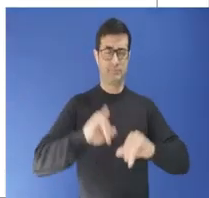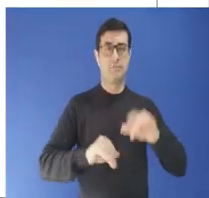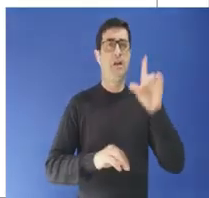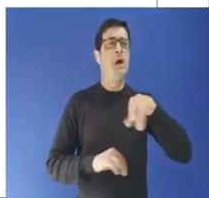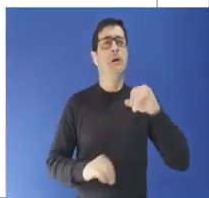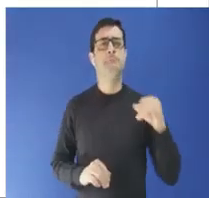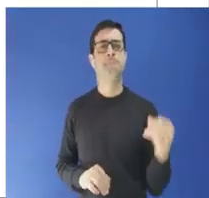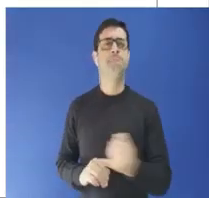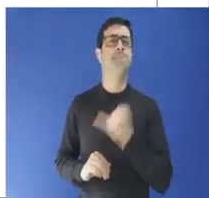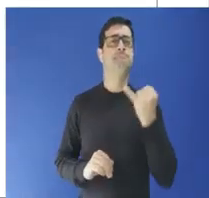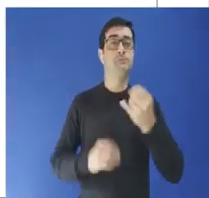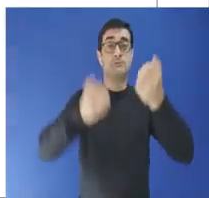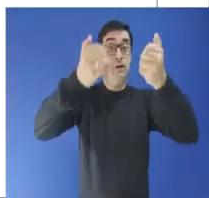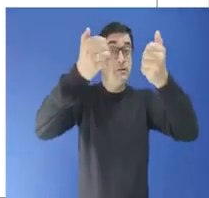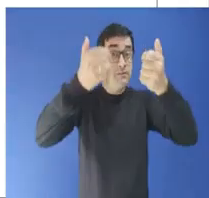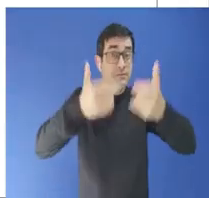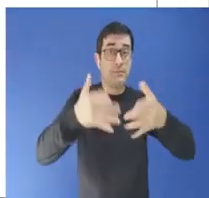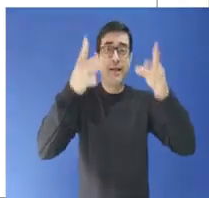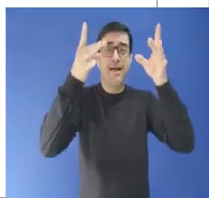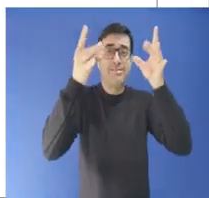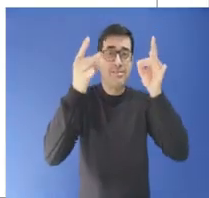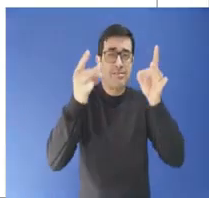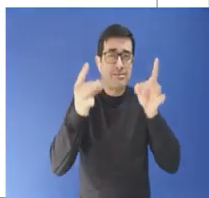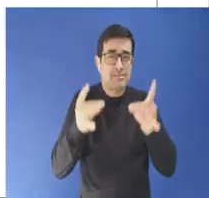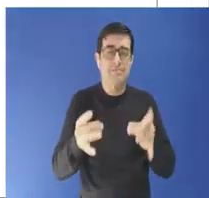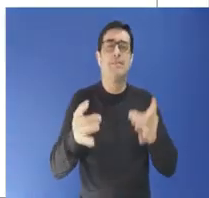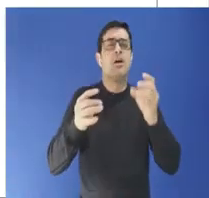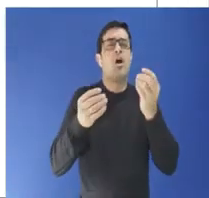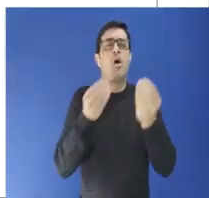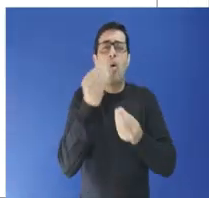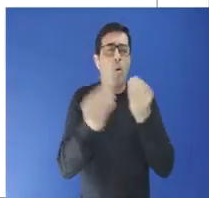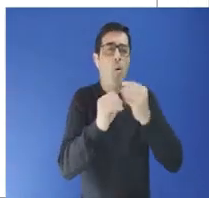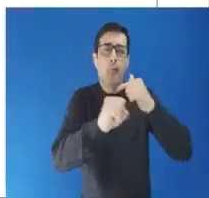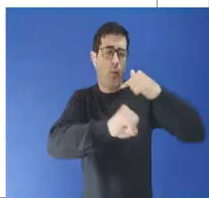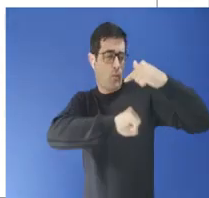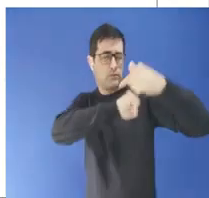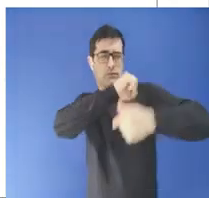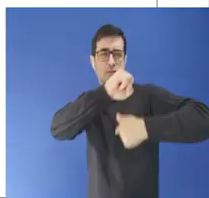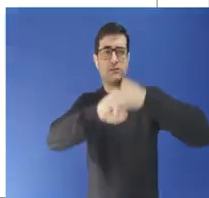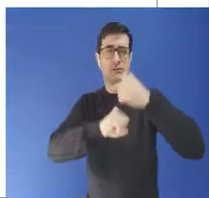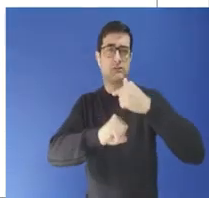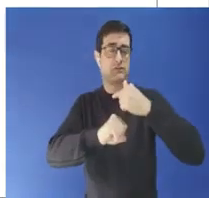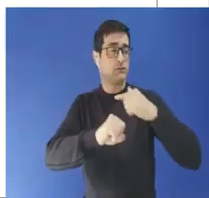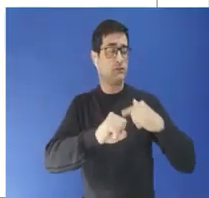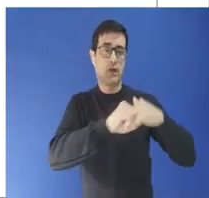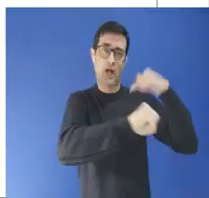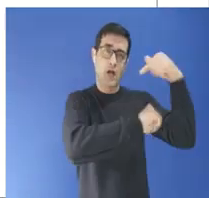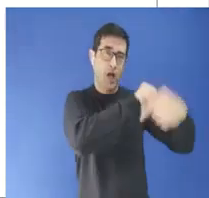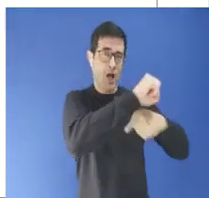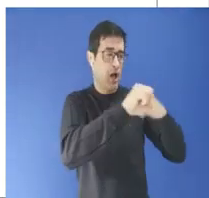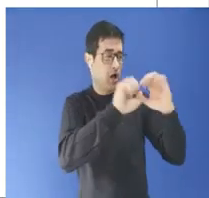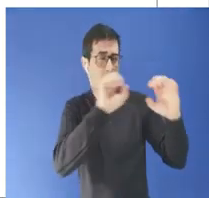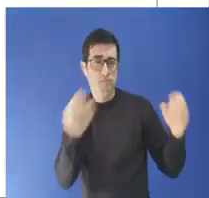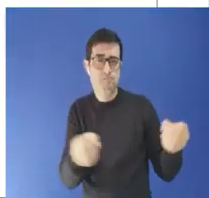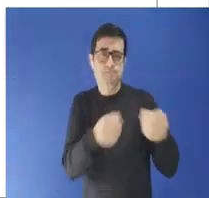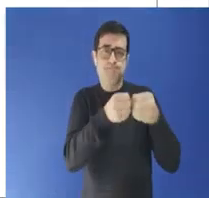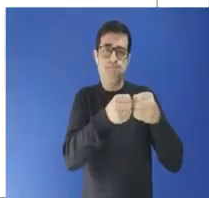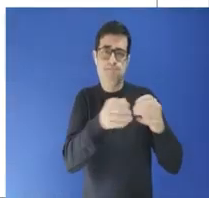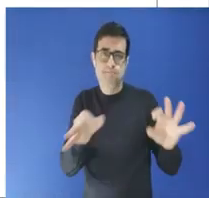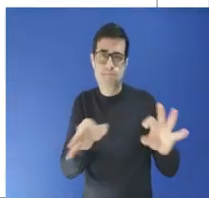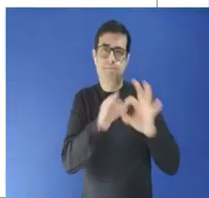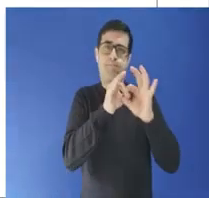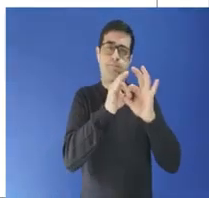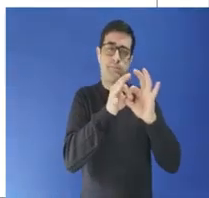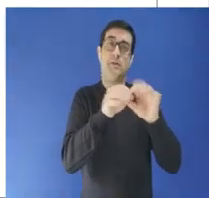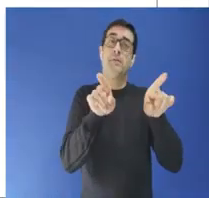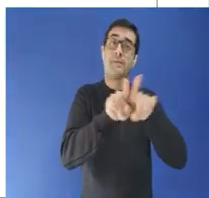importante porque ele vai explicar, né, como os átomos vão estar agregados ou